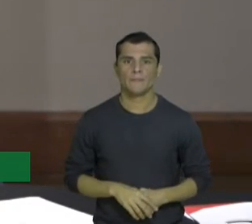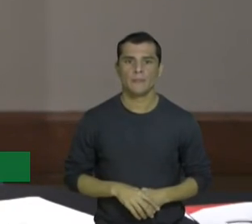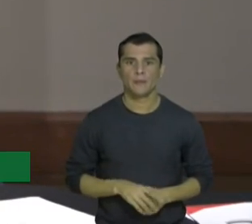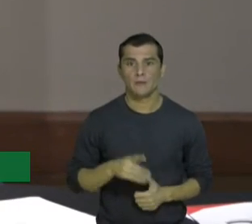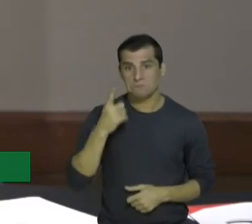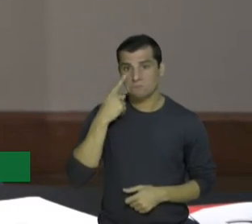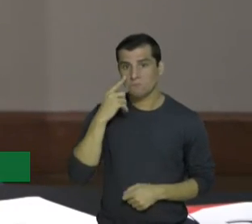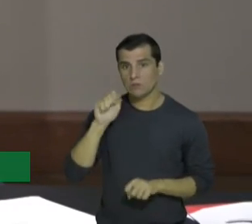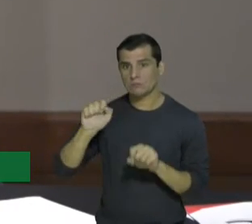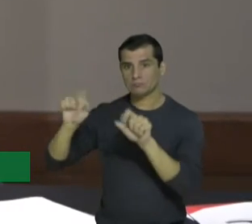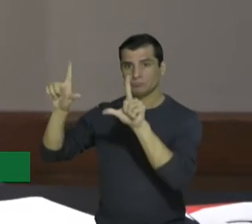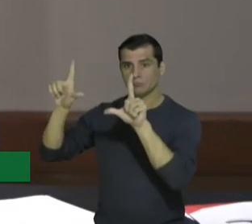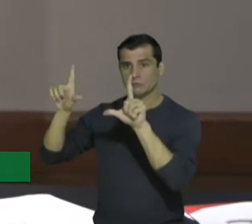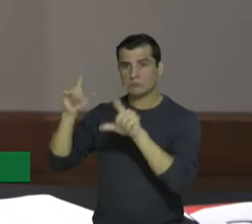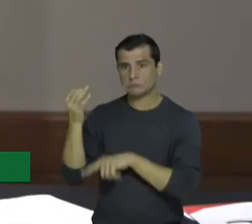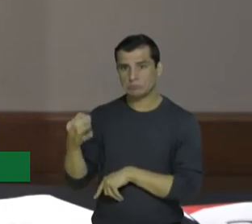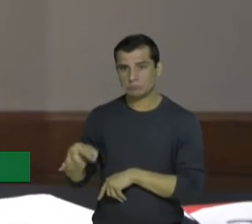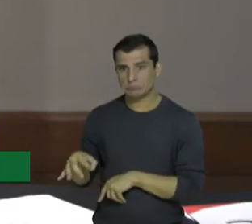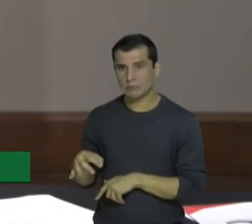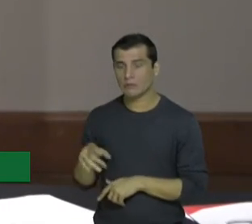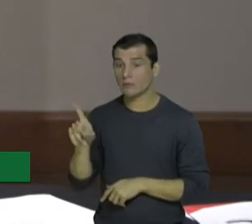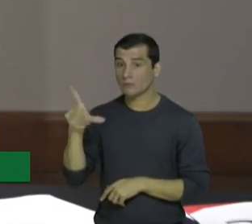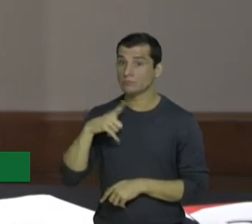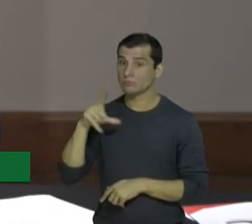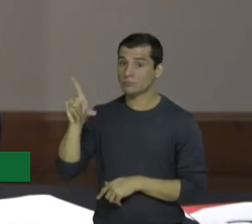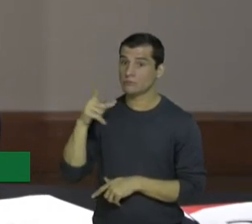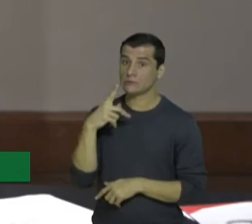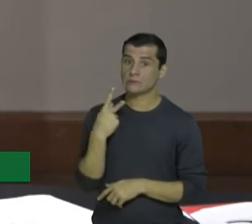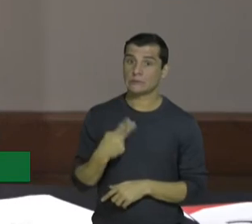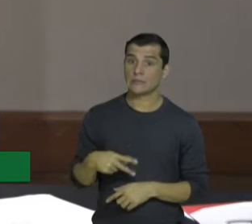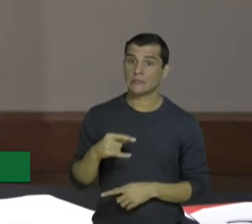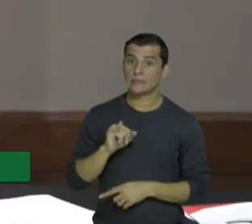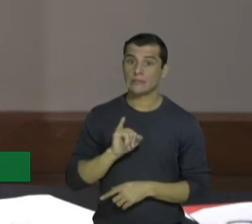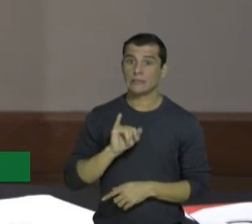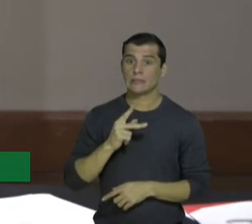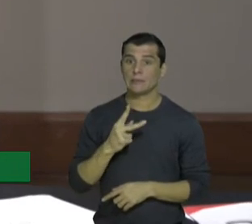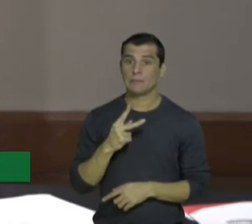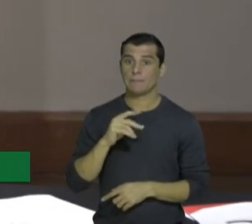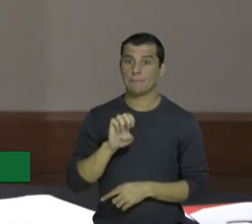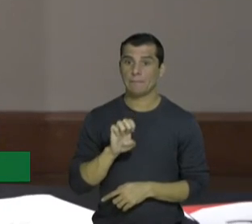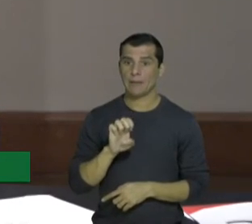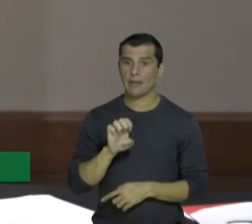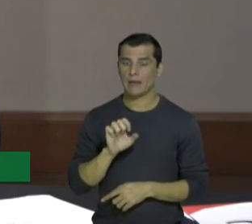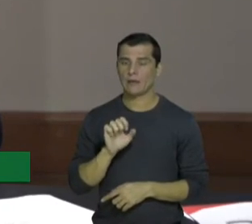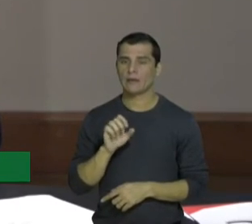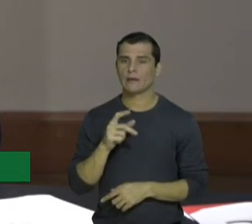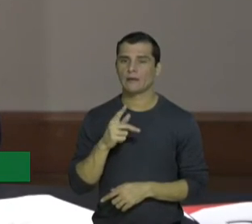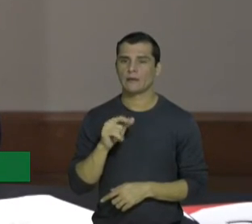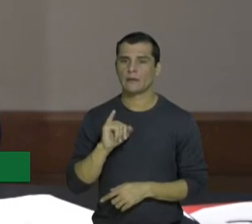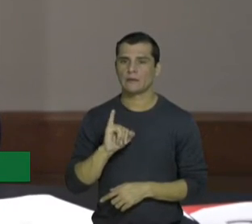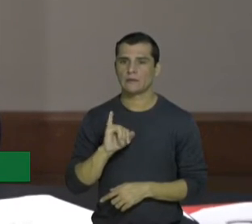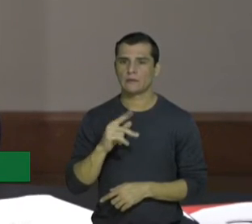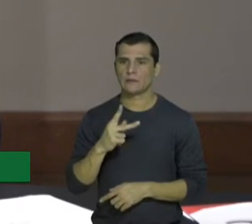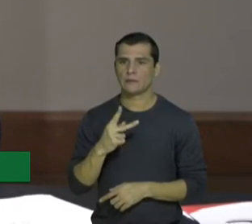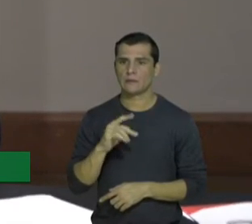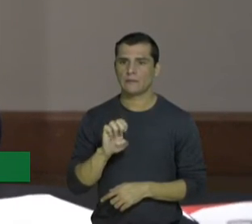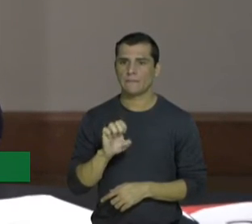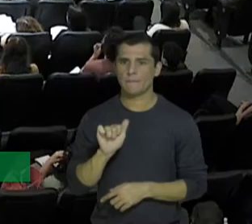slid correto aqui um estudo muito interessante do ipea de 2019 que ela